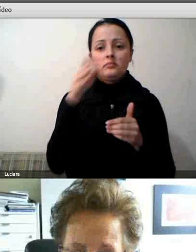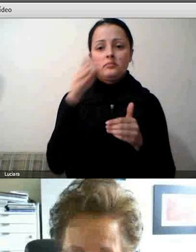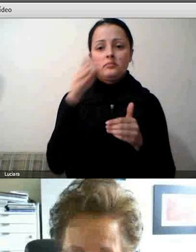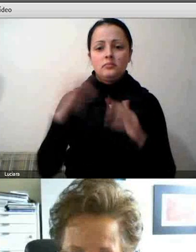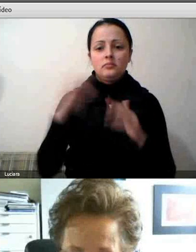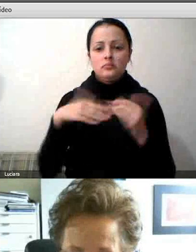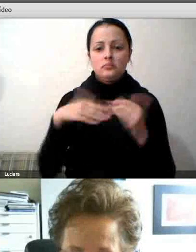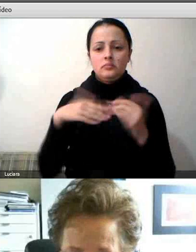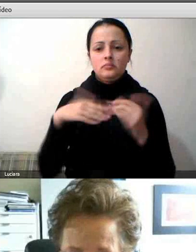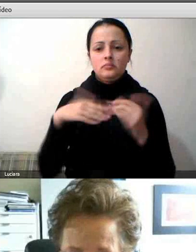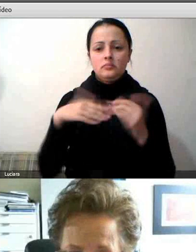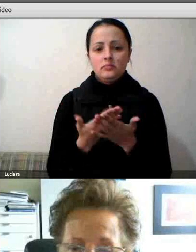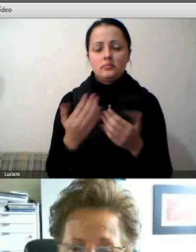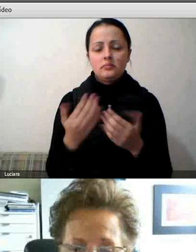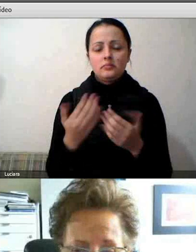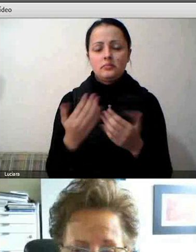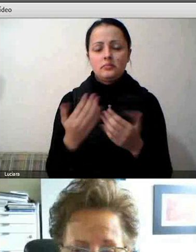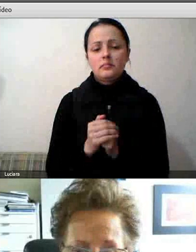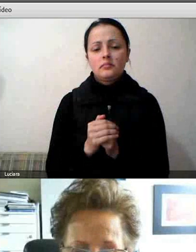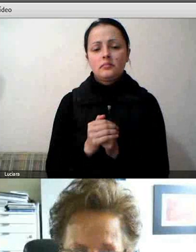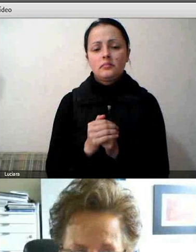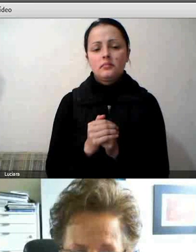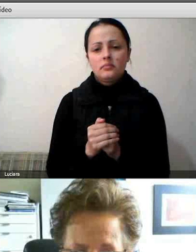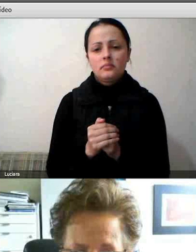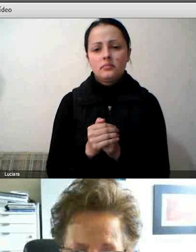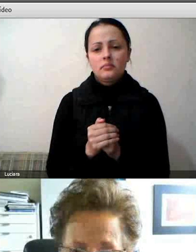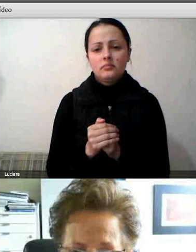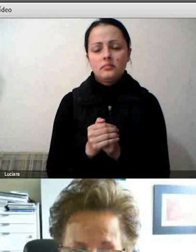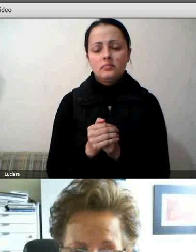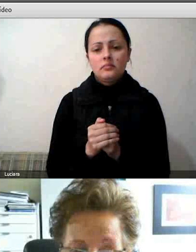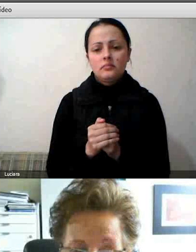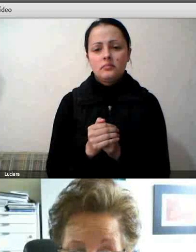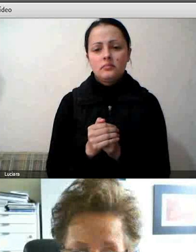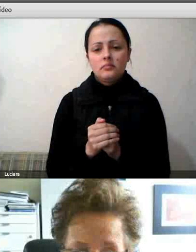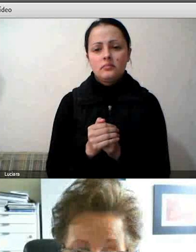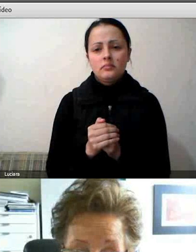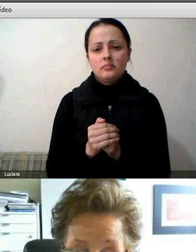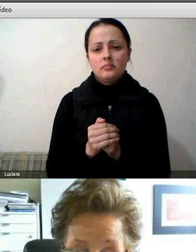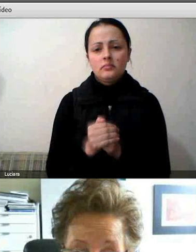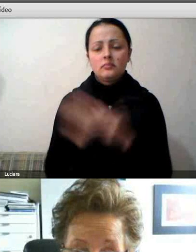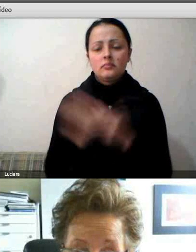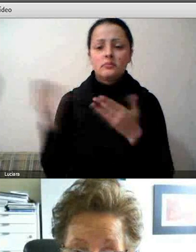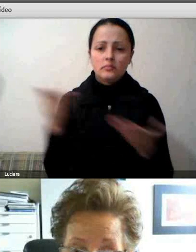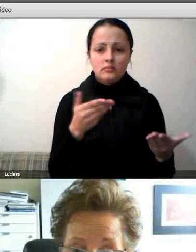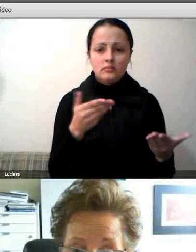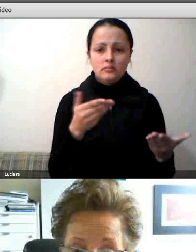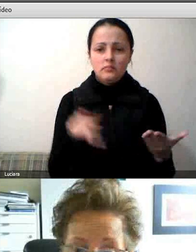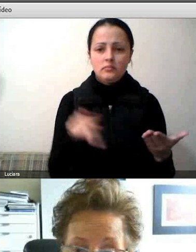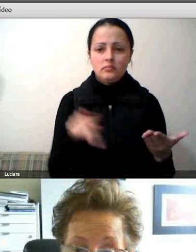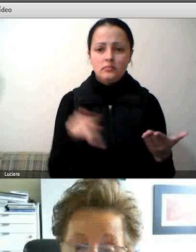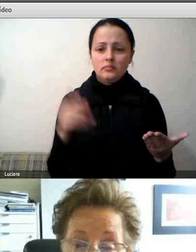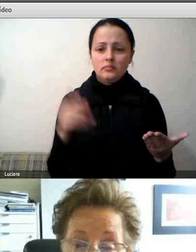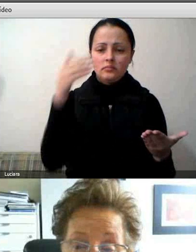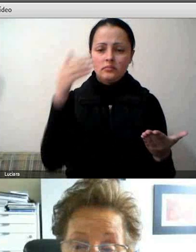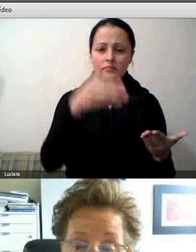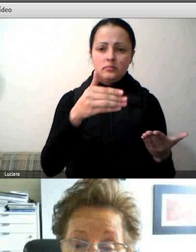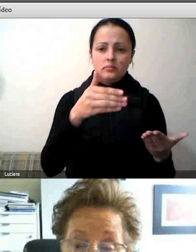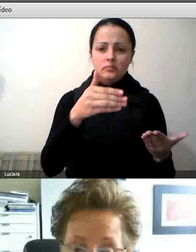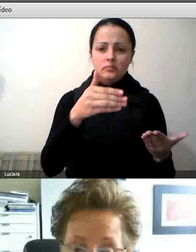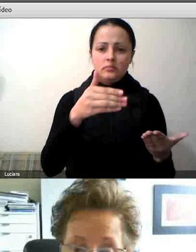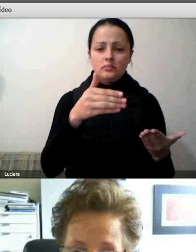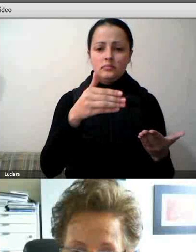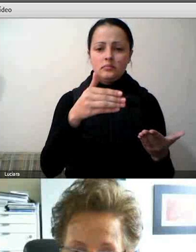escola. Não ofereçam um curso na sede da CRE, e convide os professores para